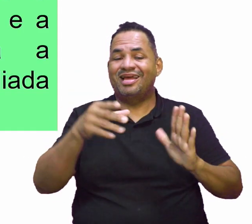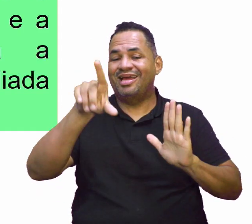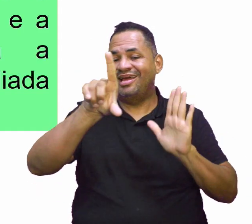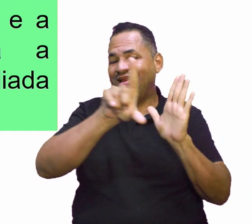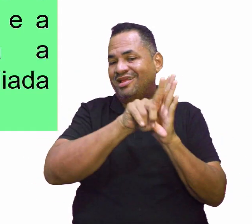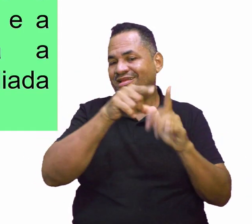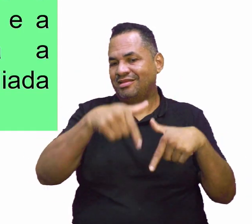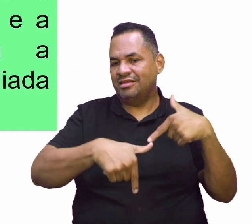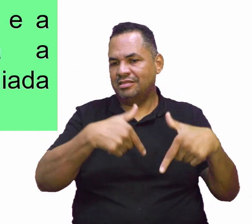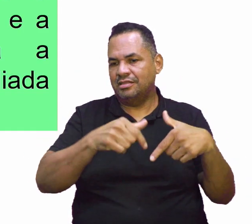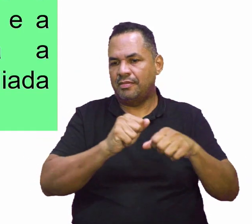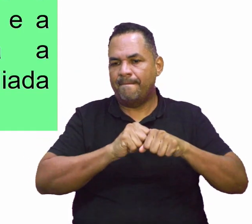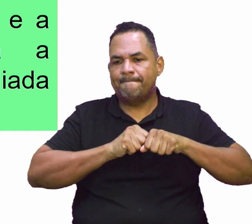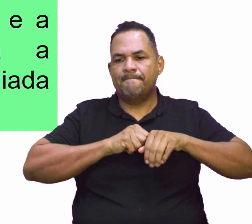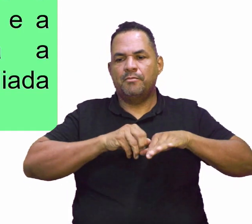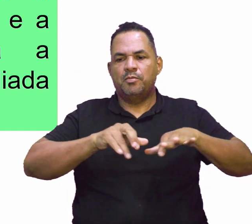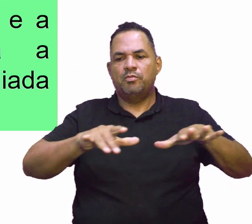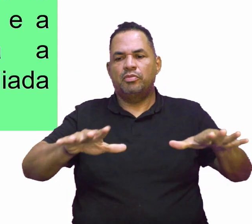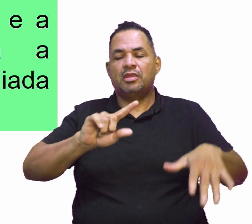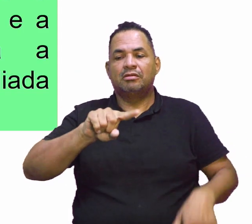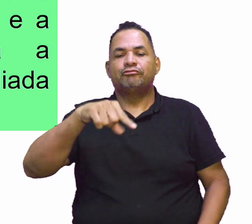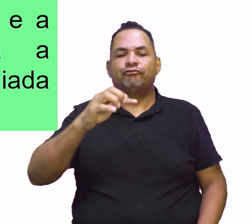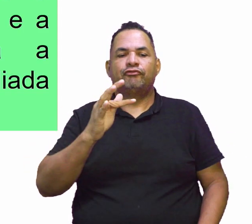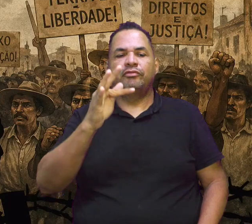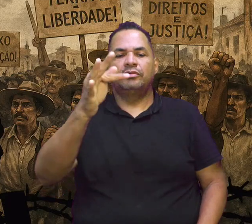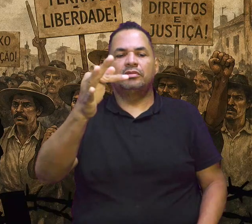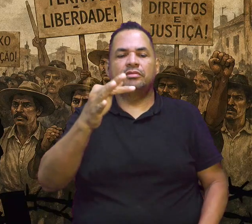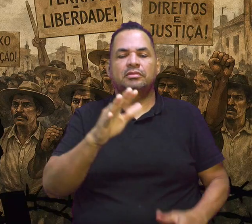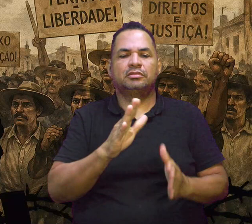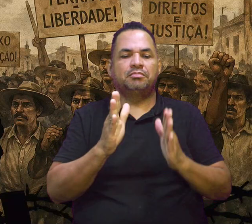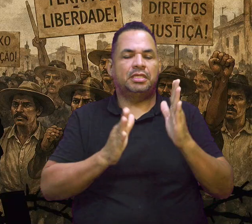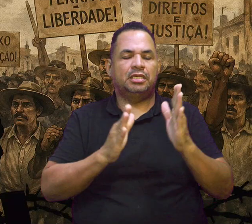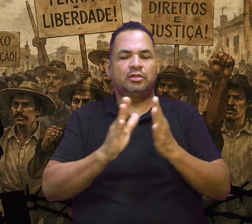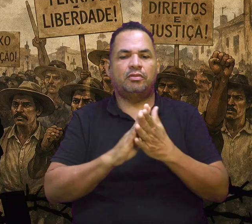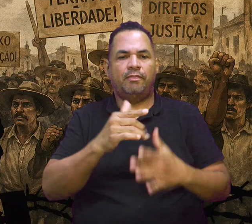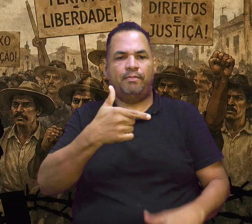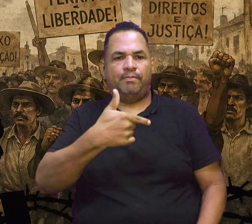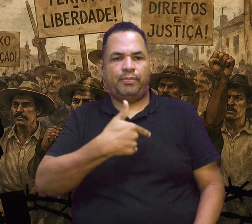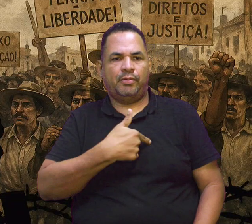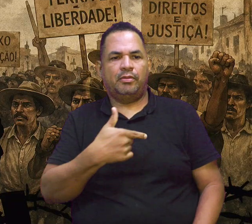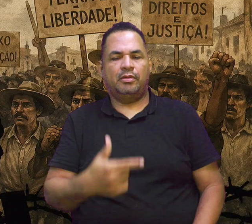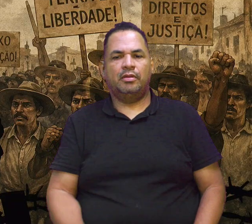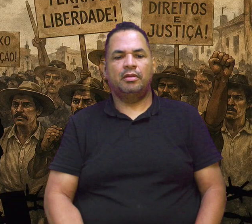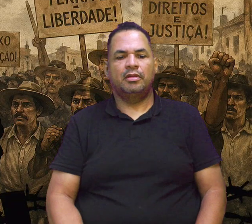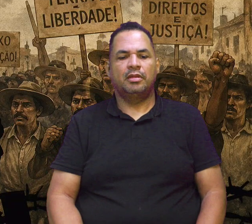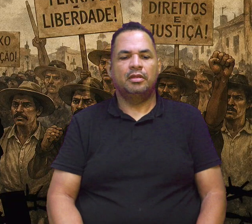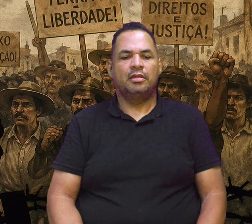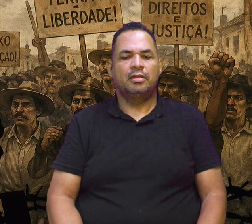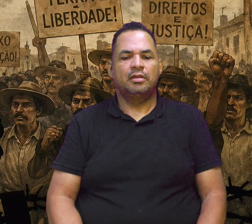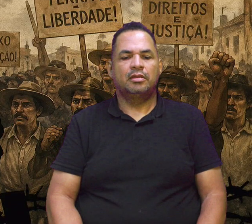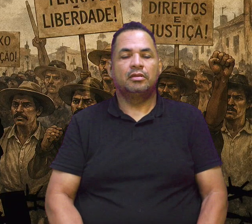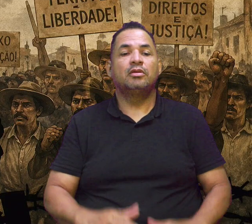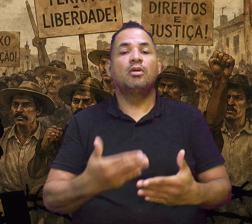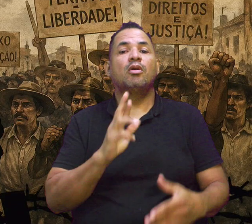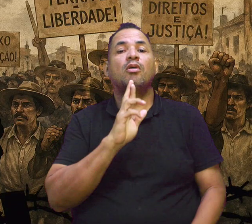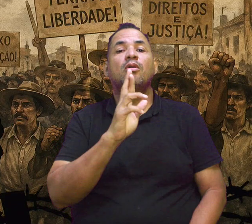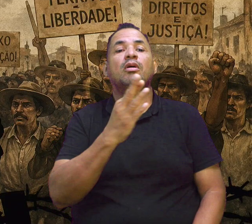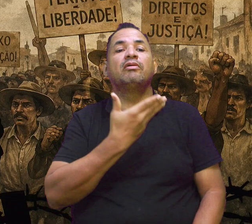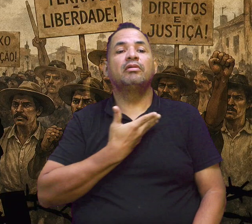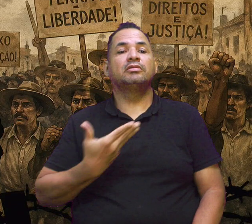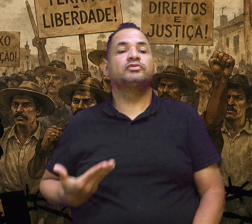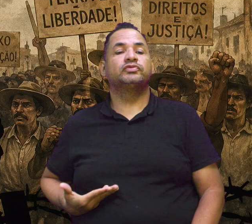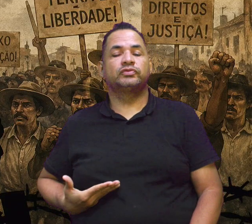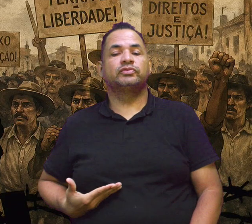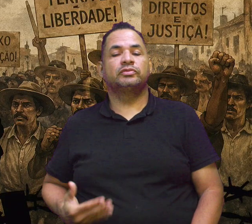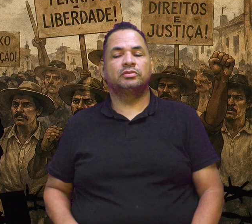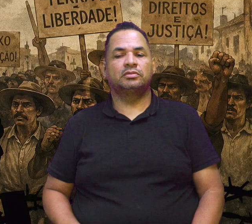fosse ampliada mais tarde, na era Vargas. E qual que foi a resposta do Estado